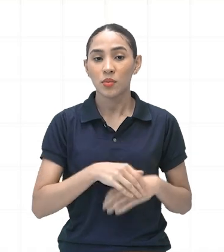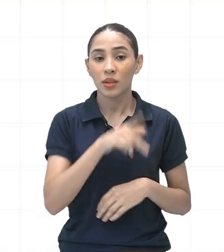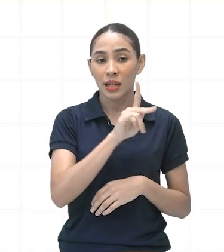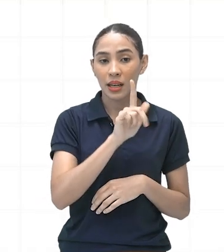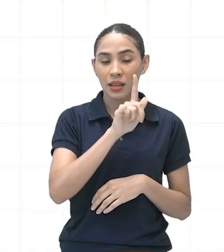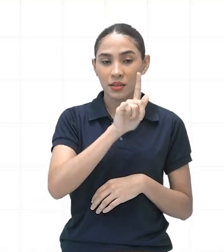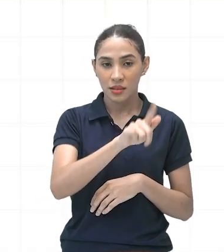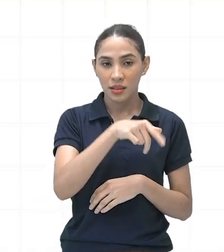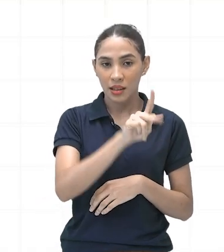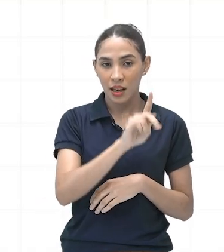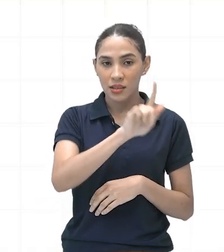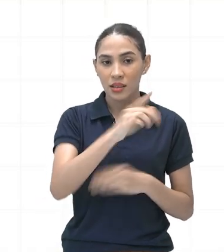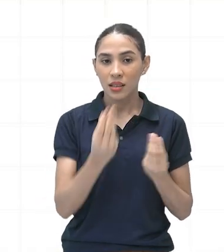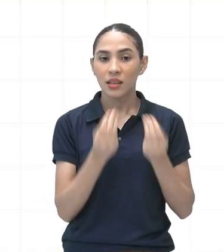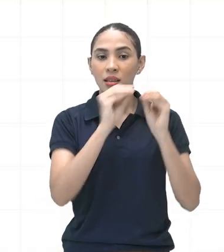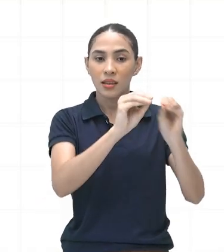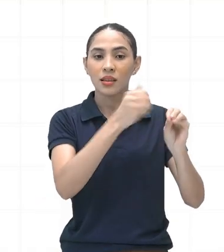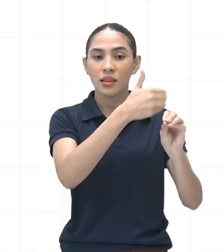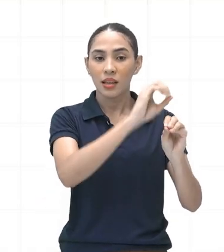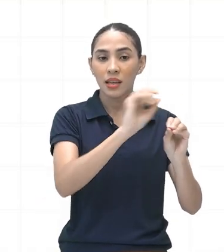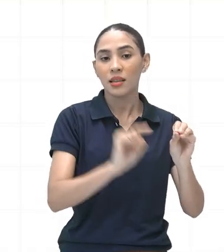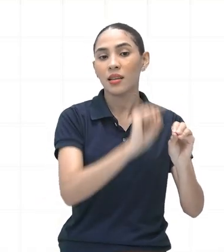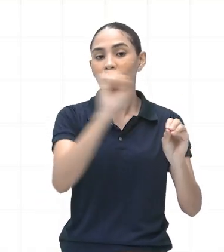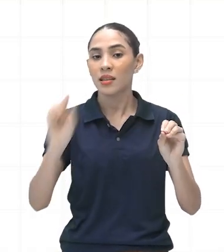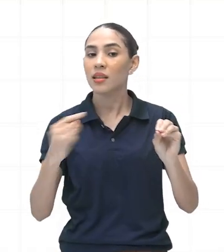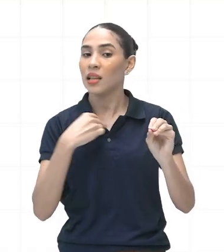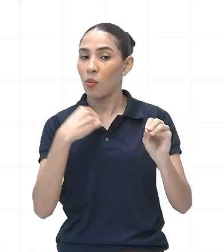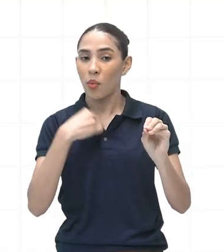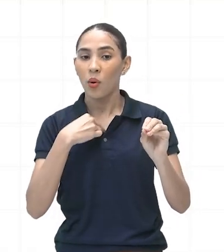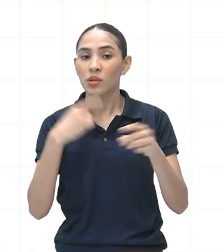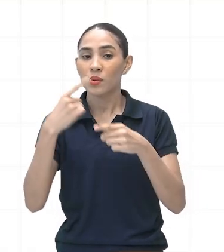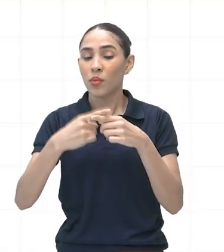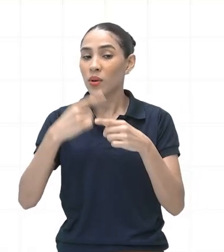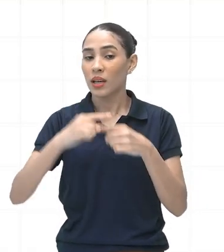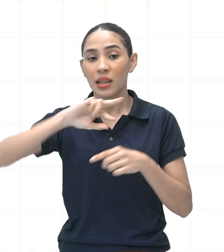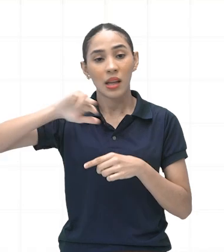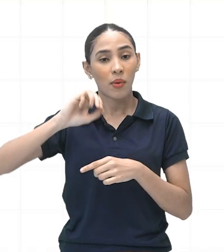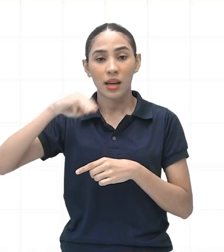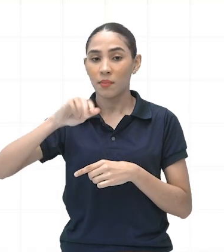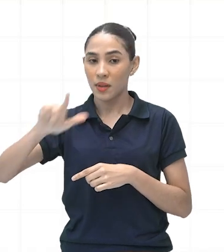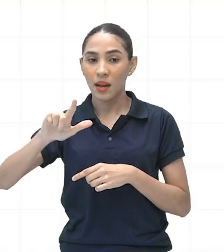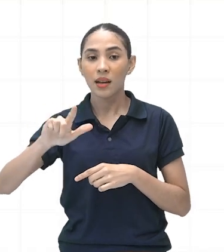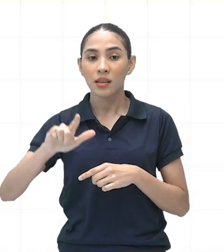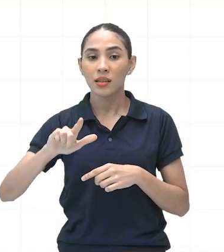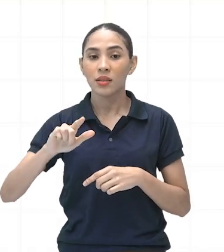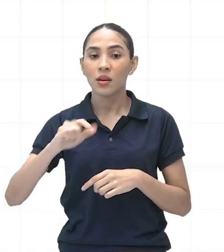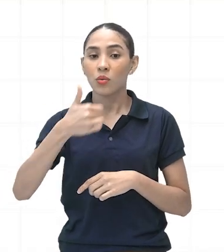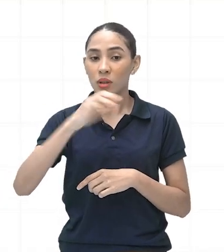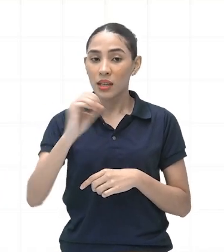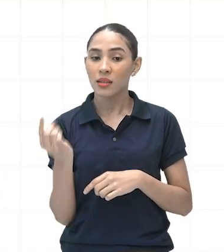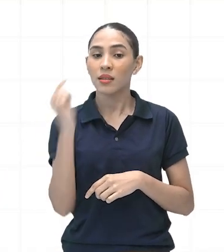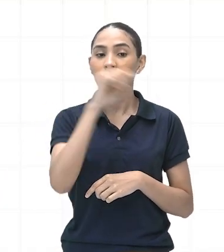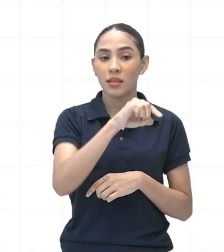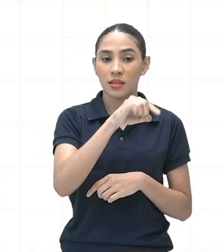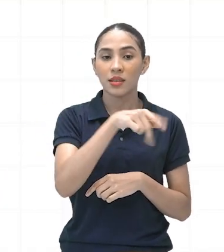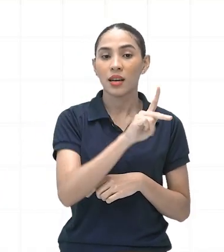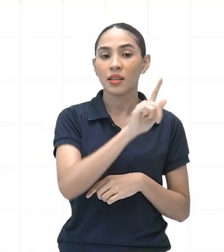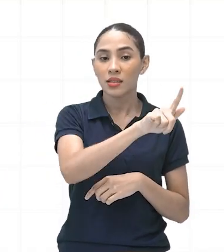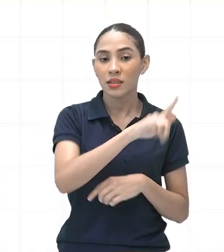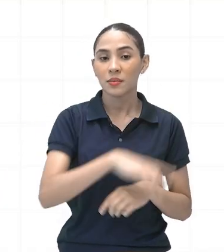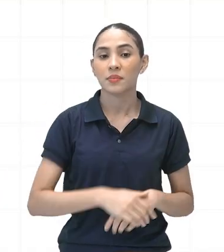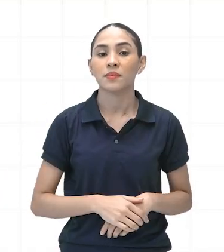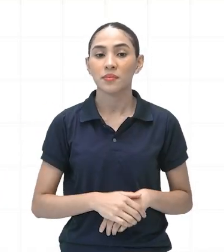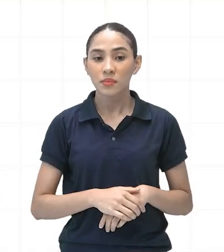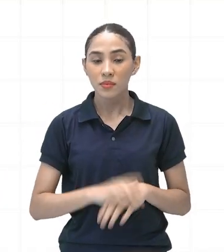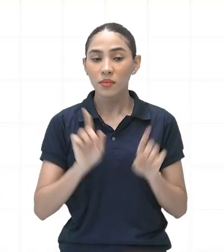quilograma, né? Eu não posso colocar o 10 aqui, porque o 10 não é ml, né? O 10 é quilograma. E o